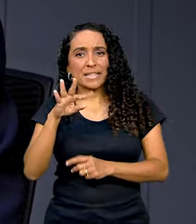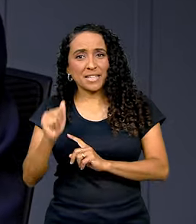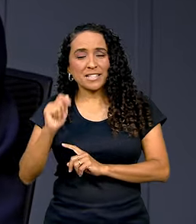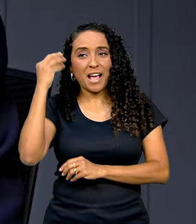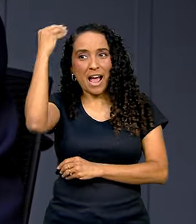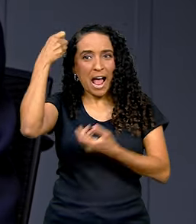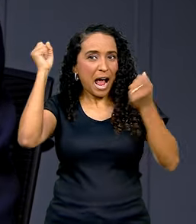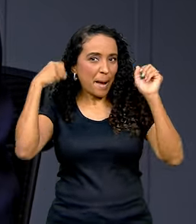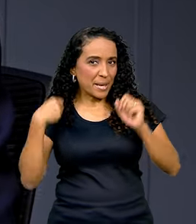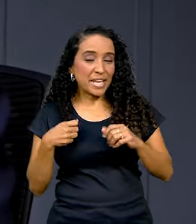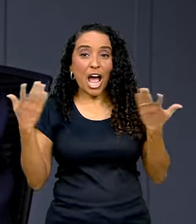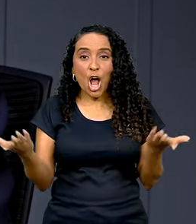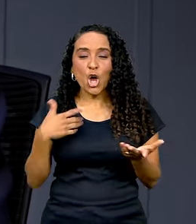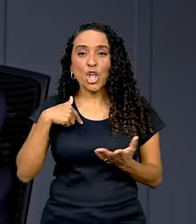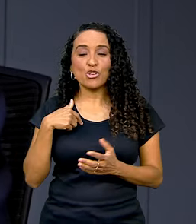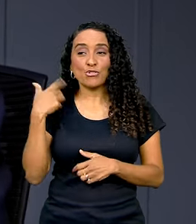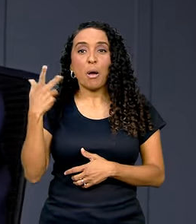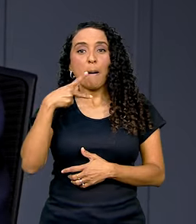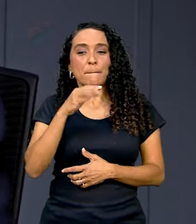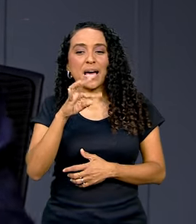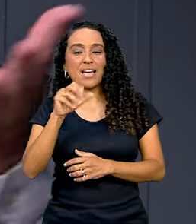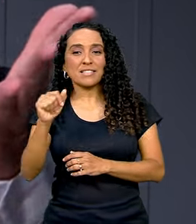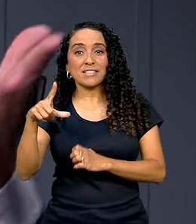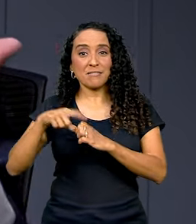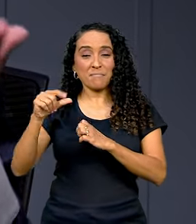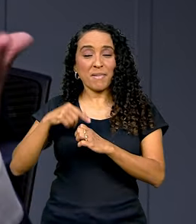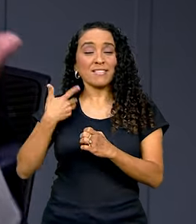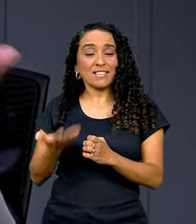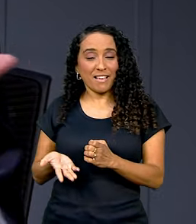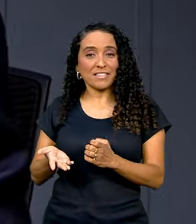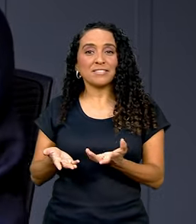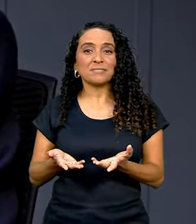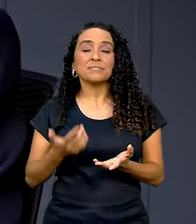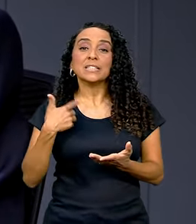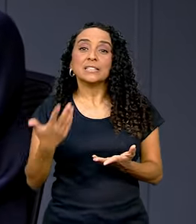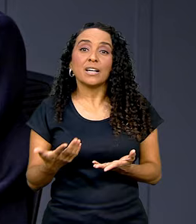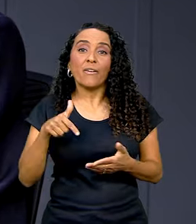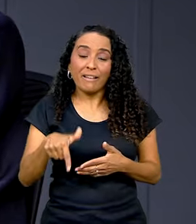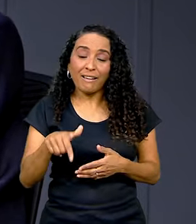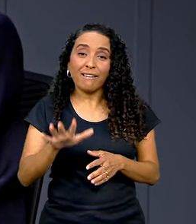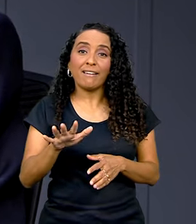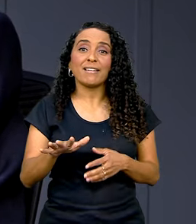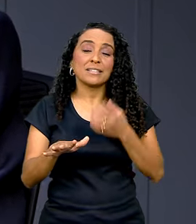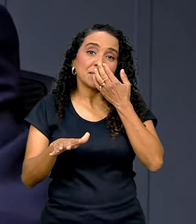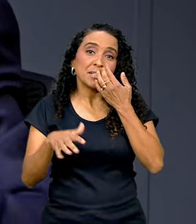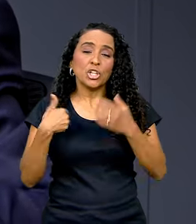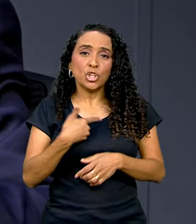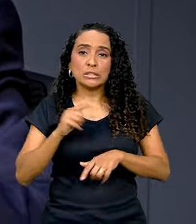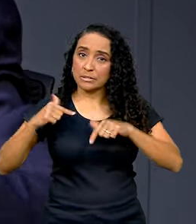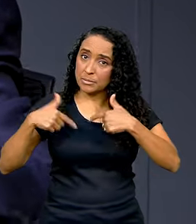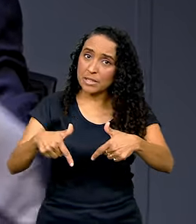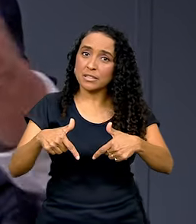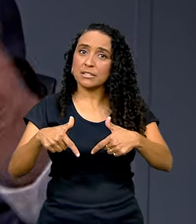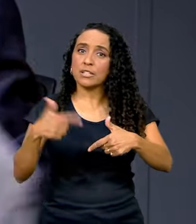agora agora eu sou é Patrícia empresária olha aqui ó sou Patrícia empresária então isso aqui eh